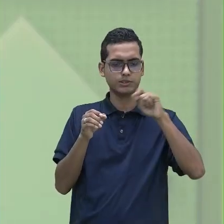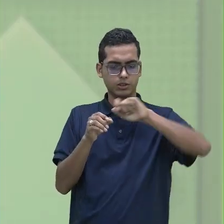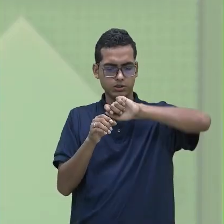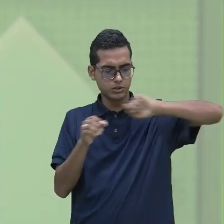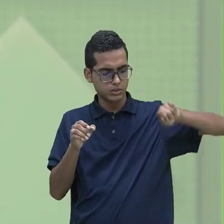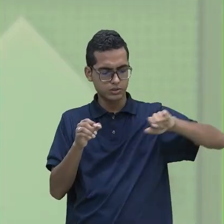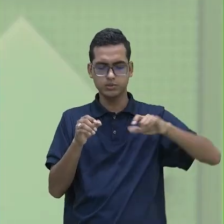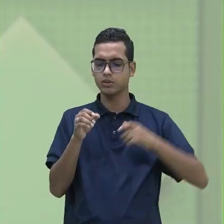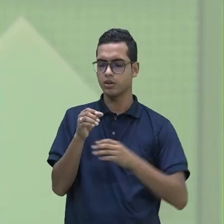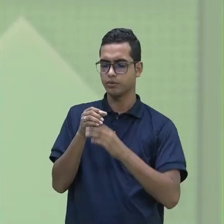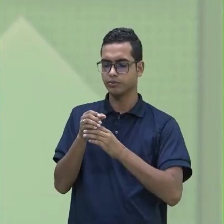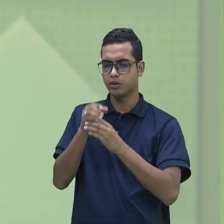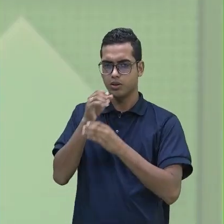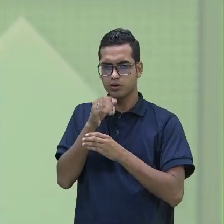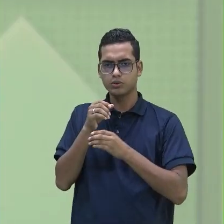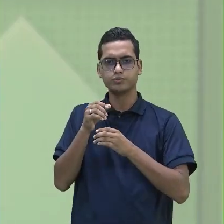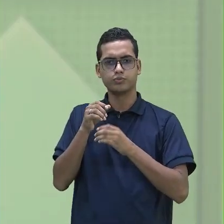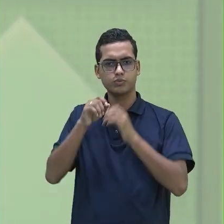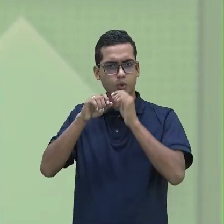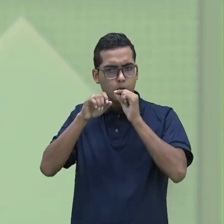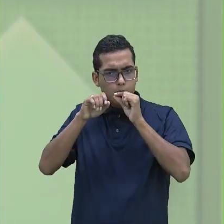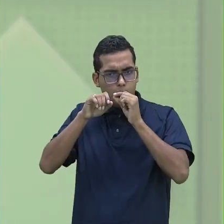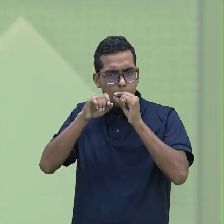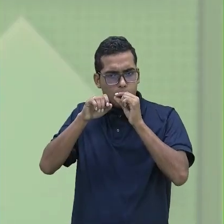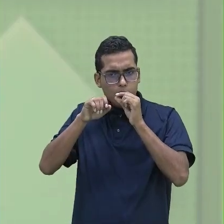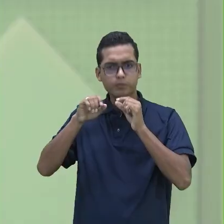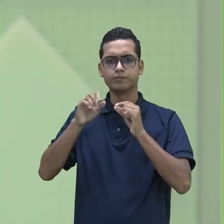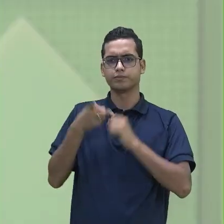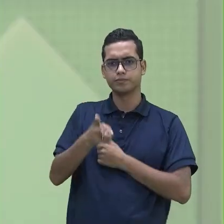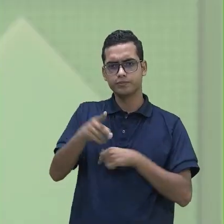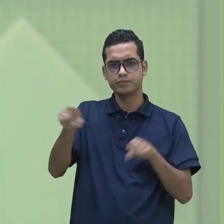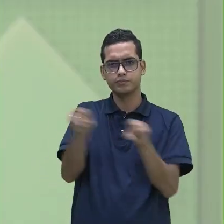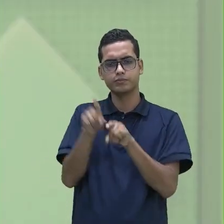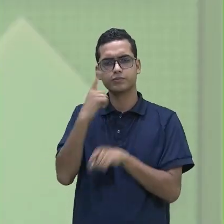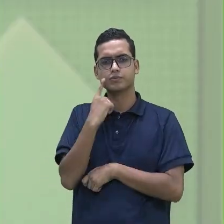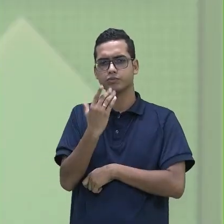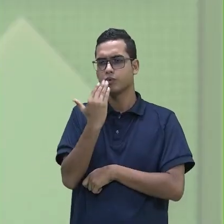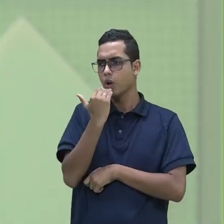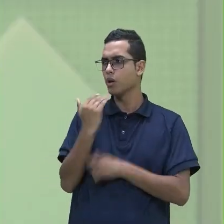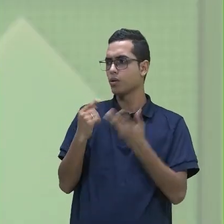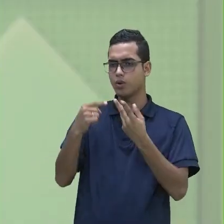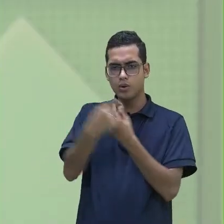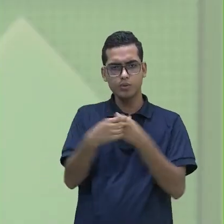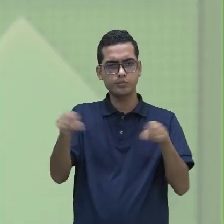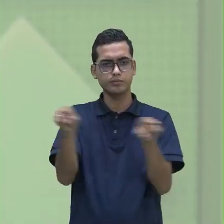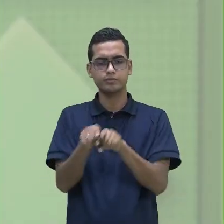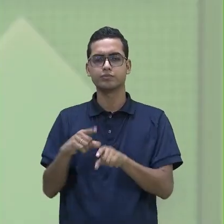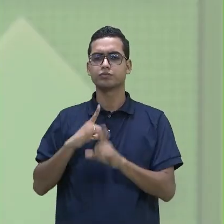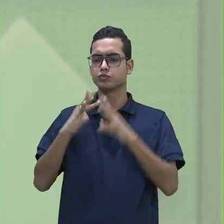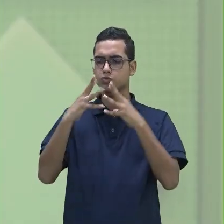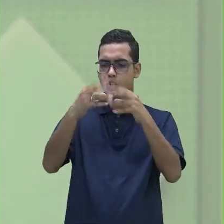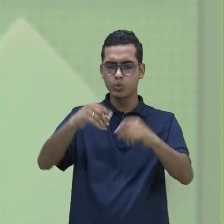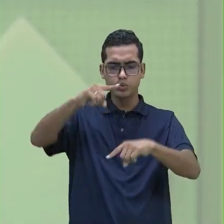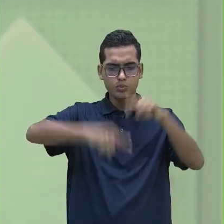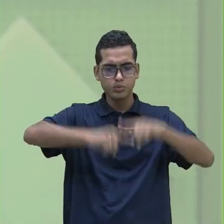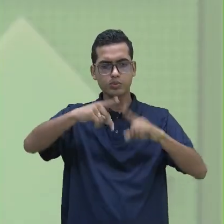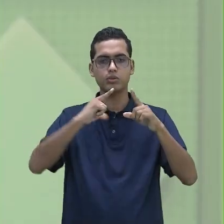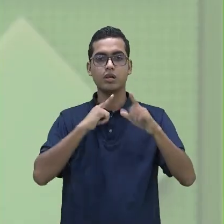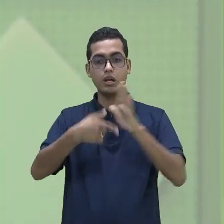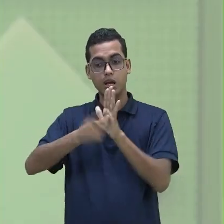produtos, eles passaram por autorizações, né, de órgãos do governo para então